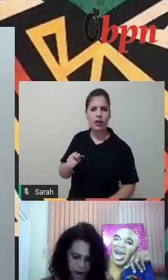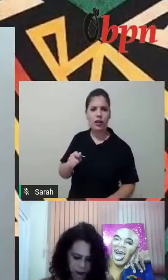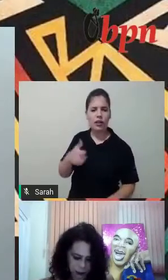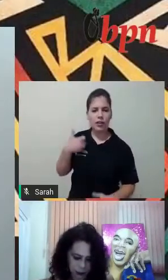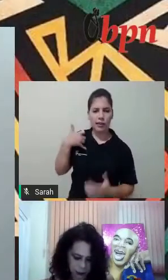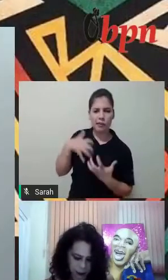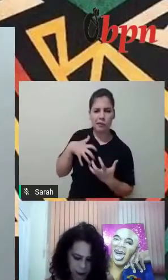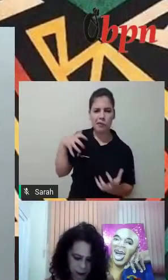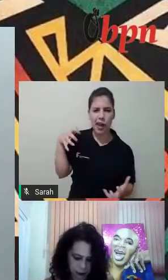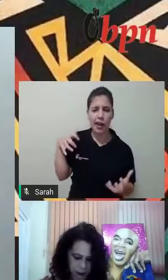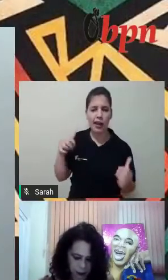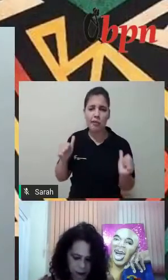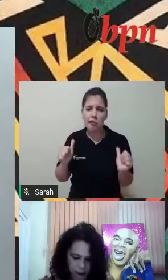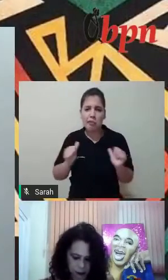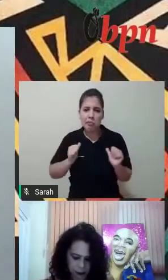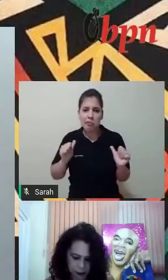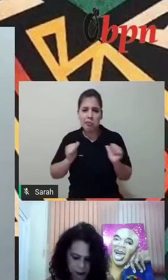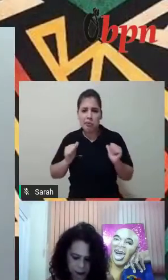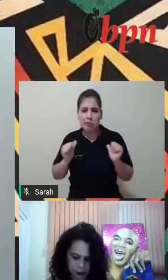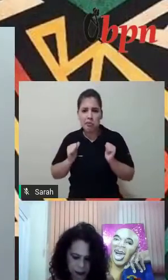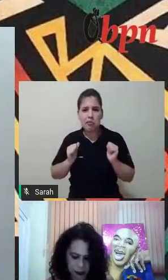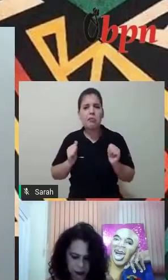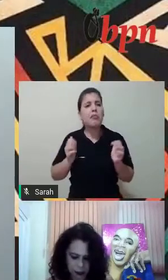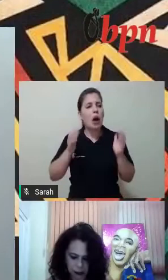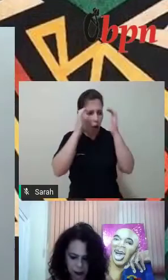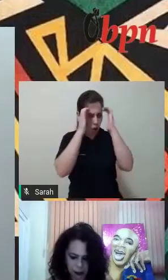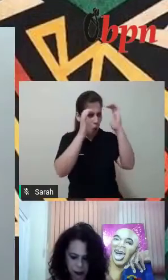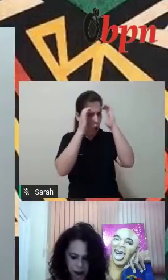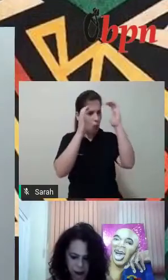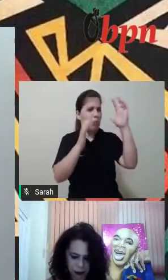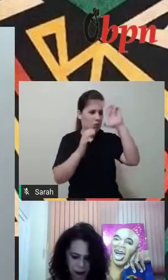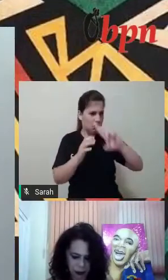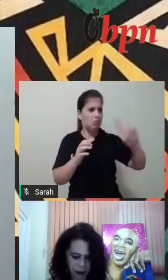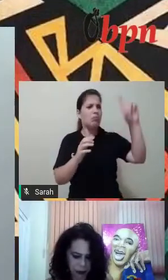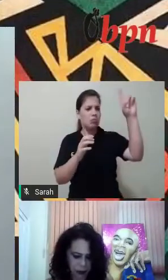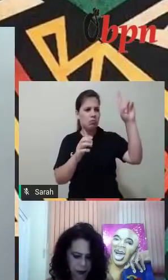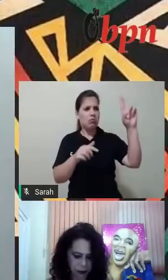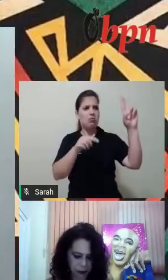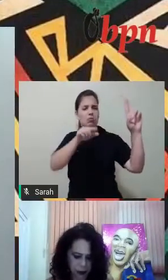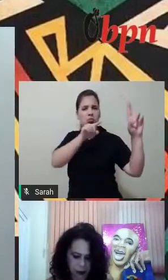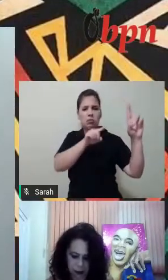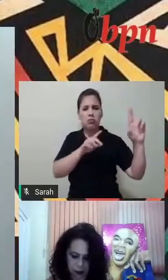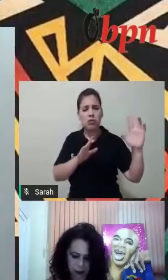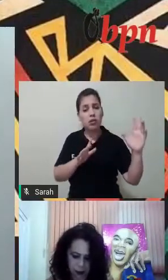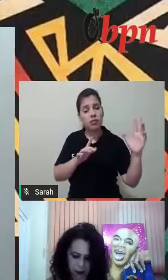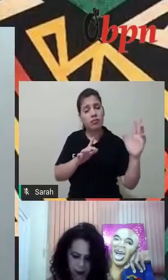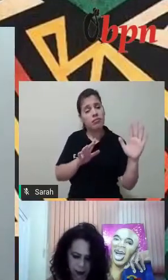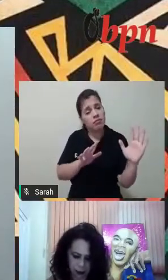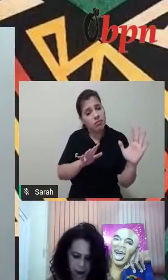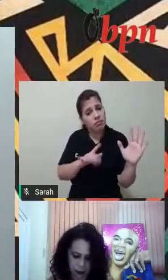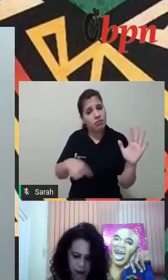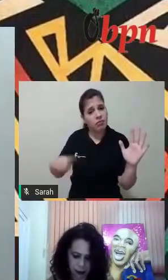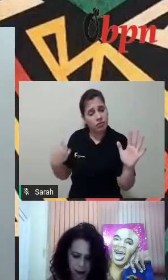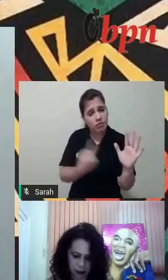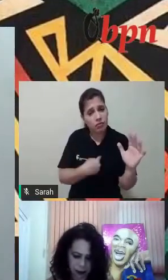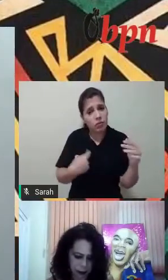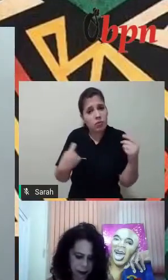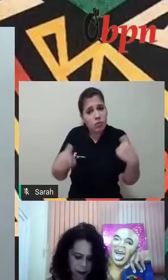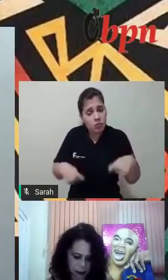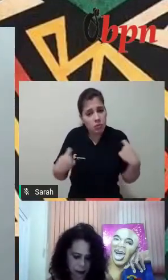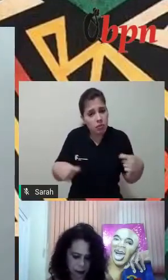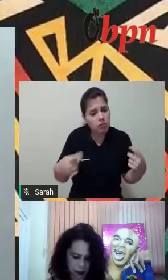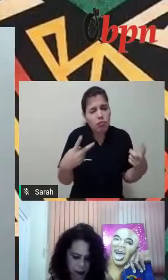e aliados à Casa Grande, nós podemos ler também se isso não seria